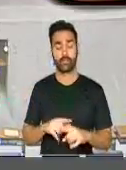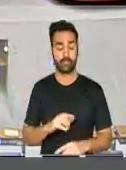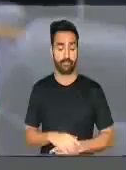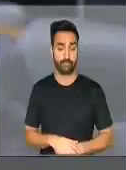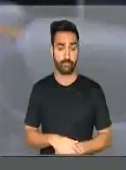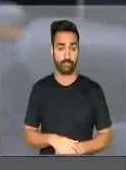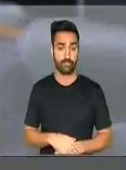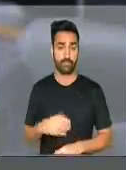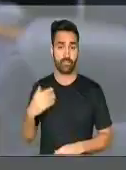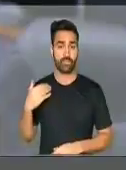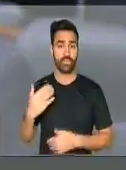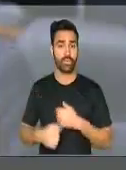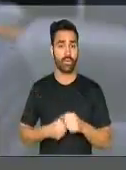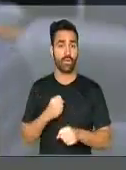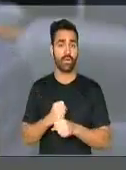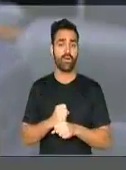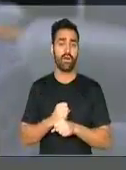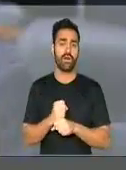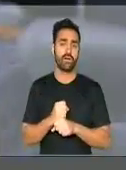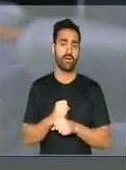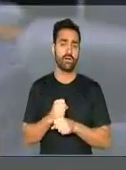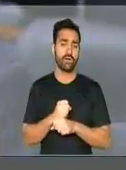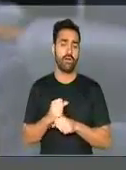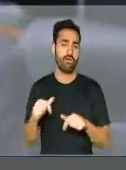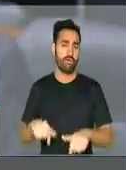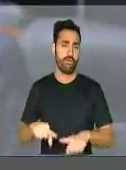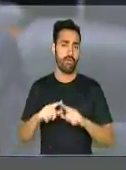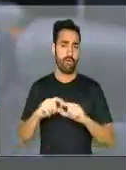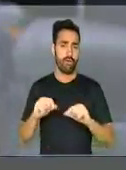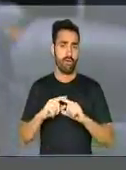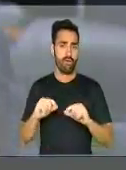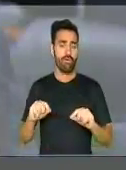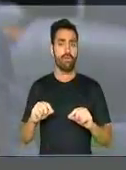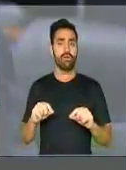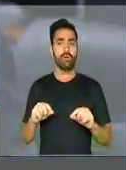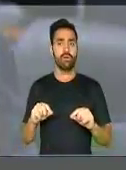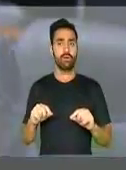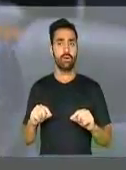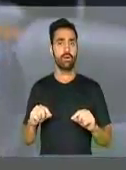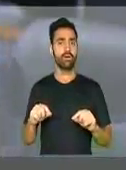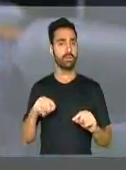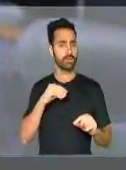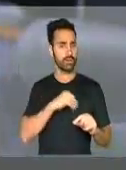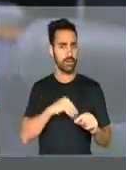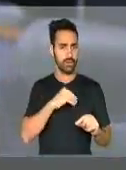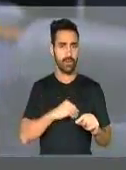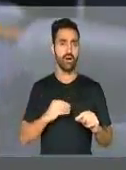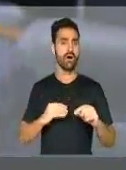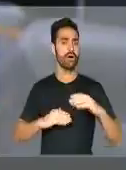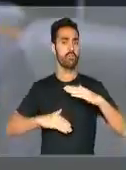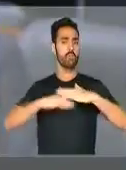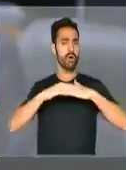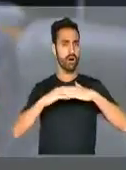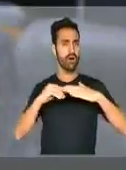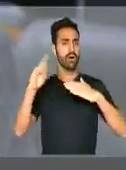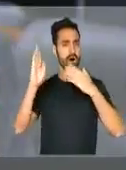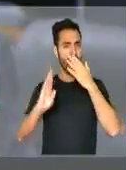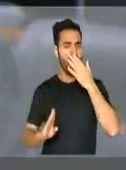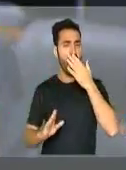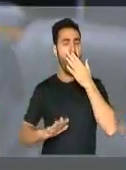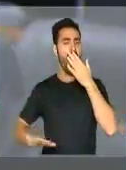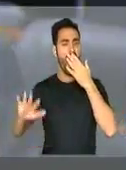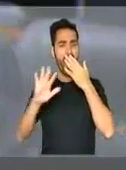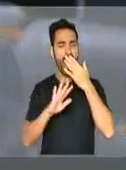desses anos de Brasília, a maior renda per capita do Brasil, hoje nós